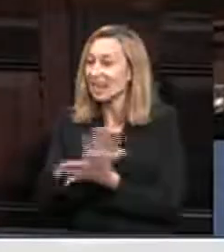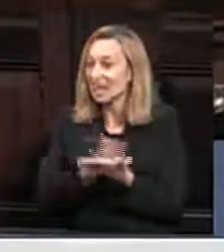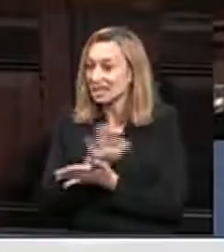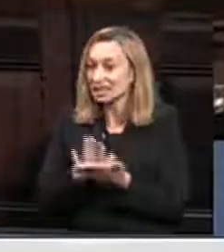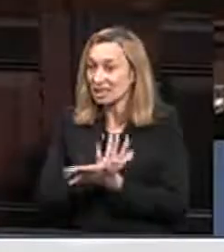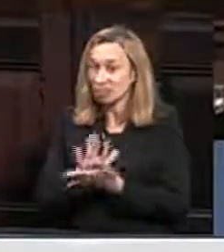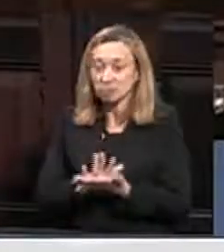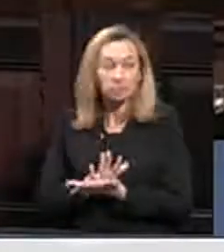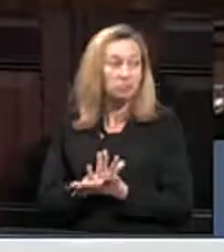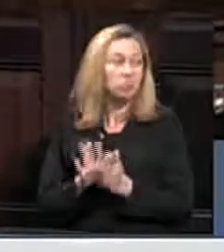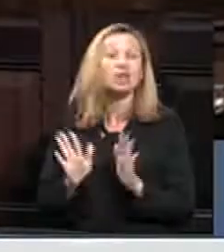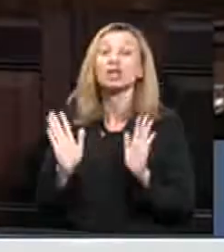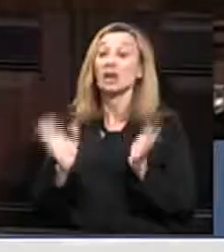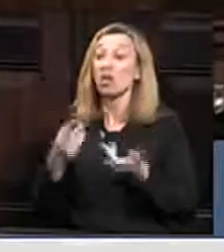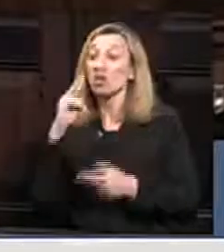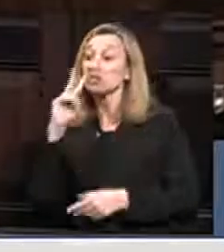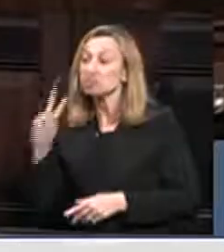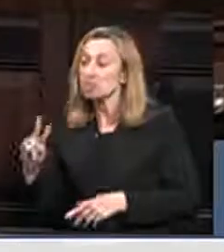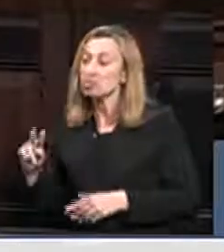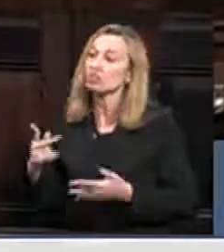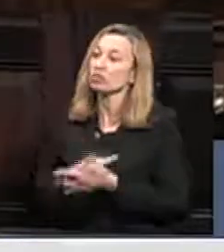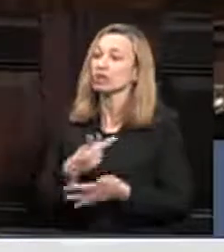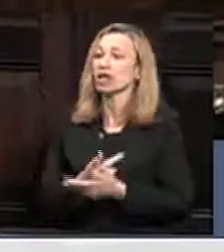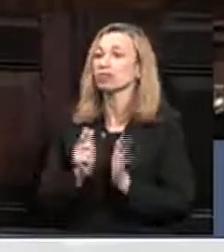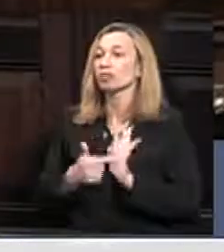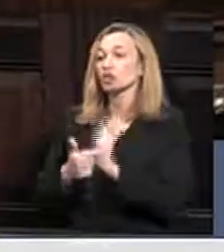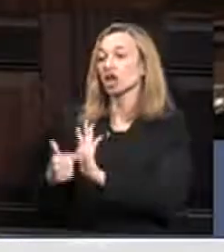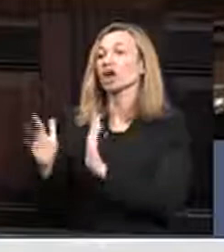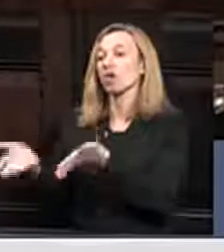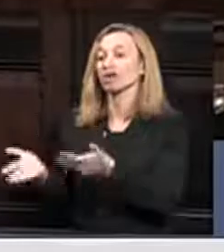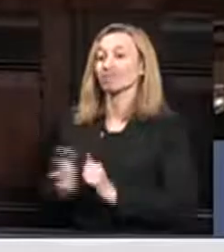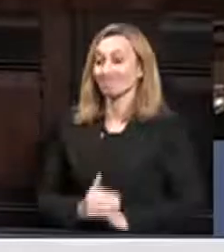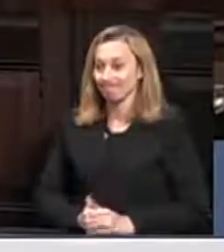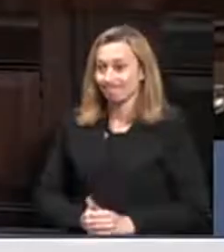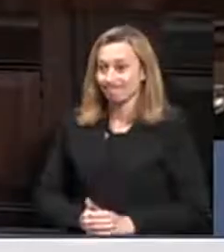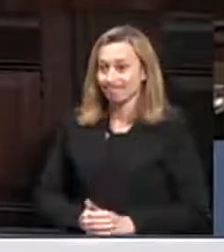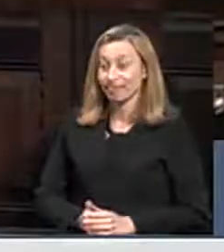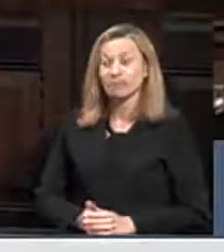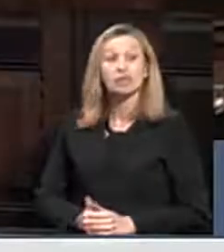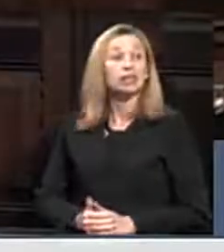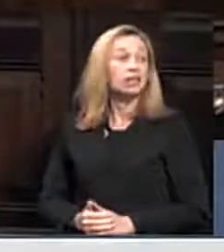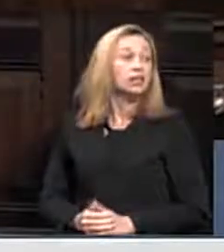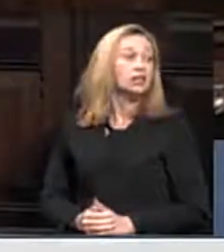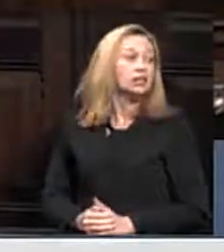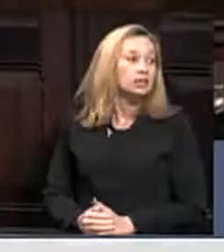deu no que deu. Então, ouso até dizer,